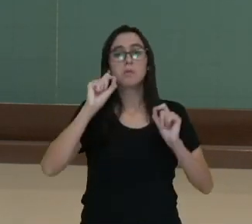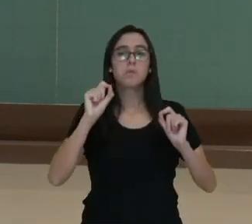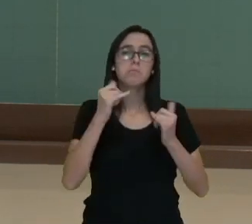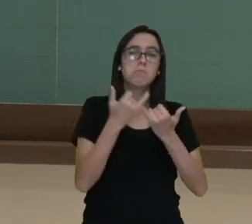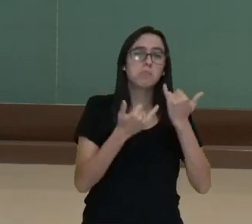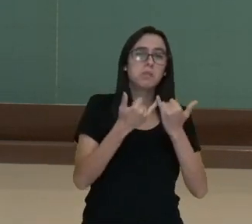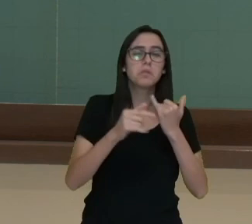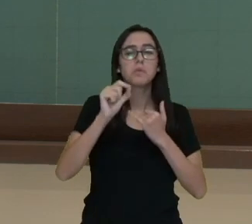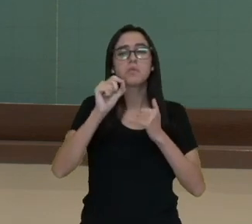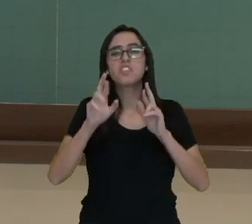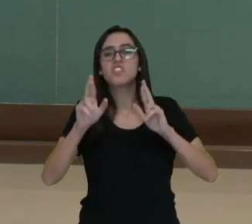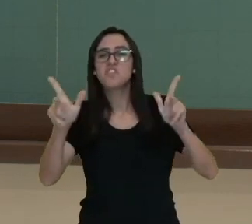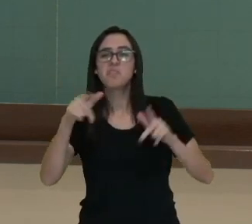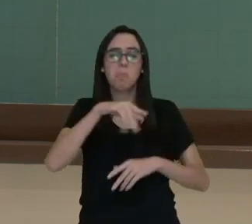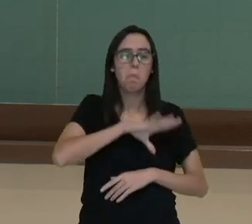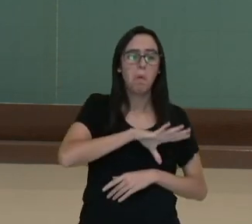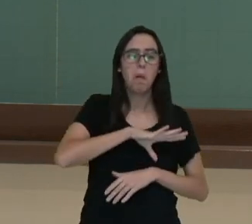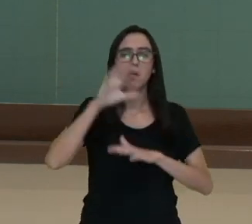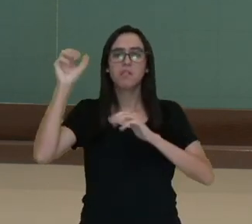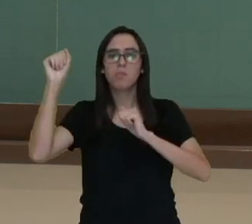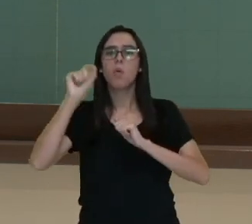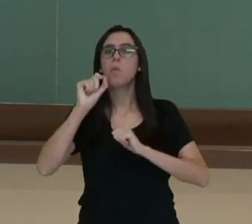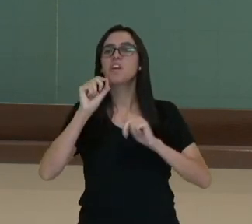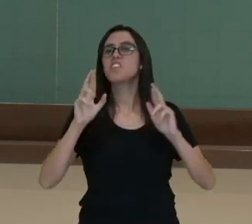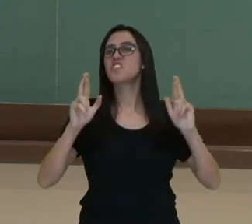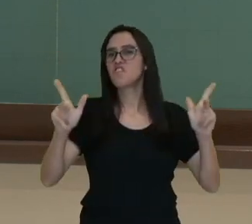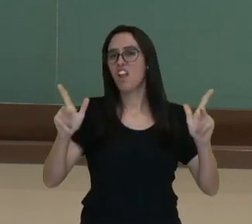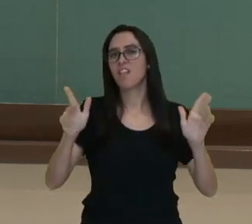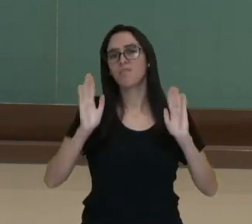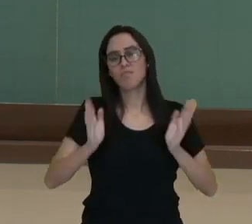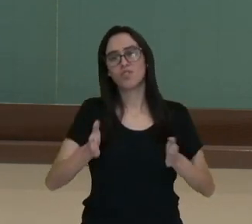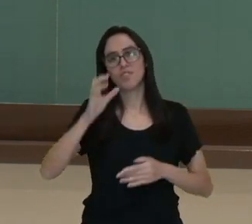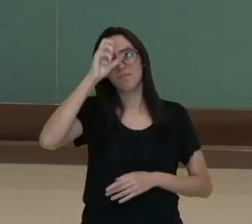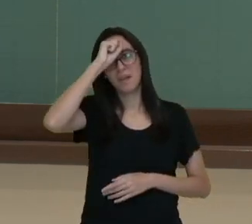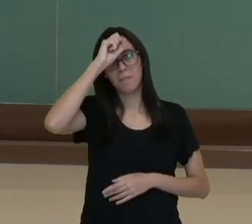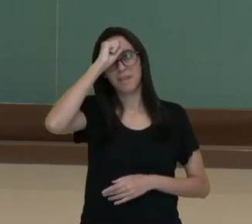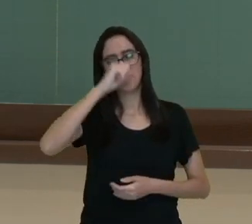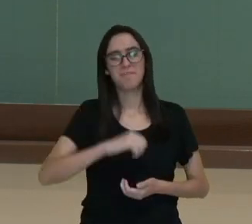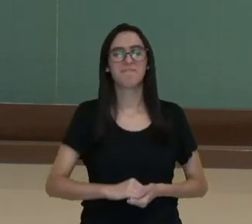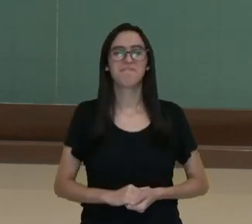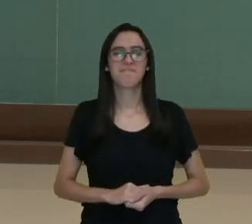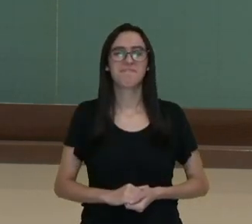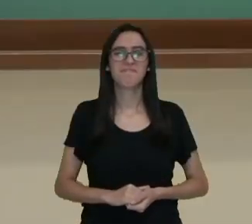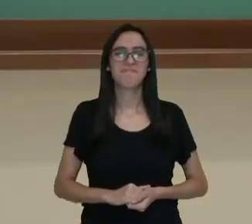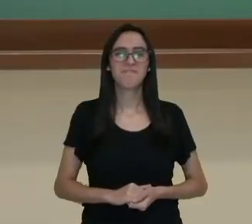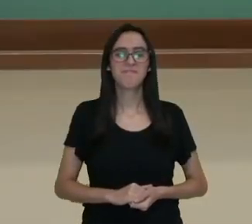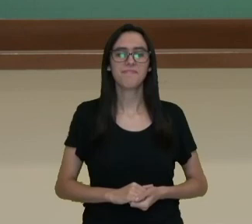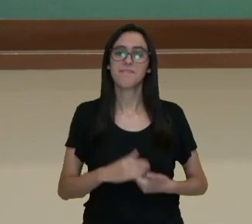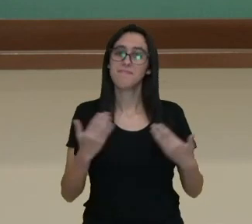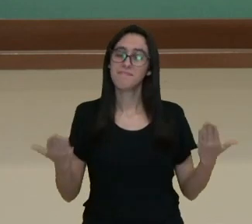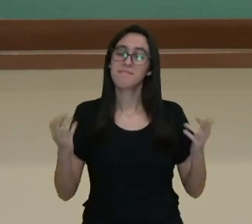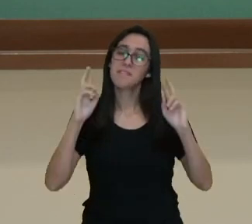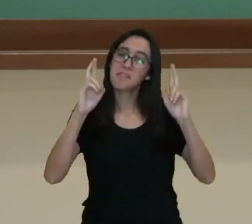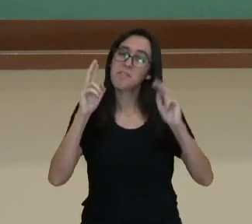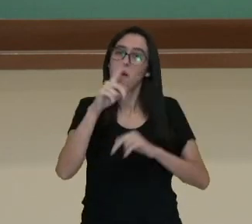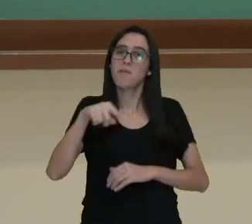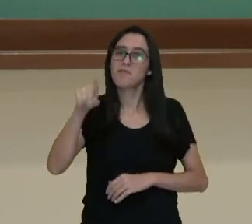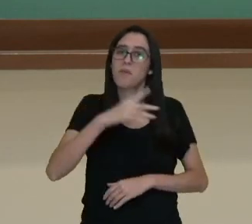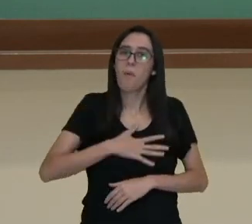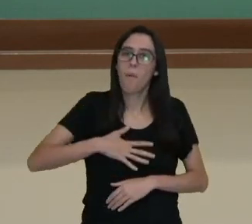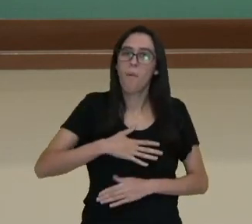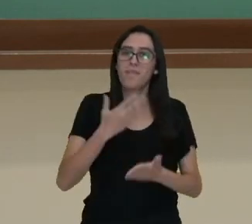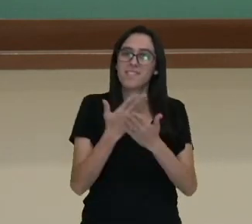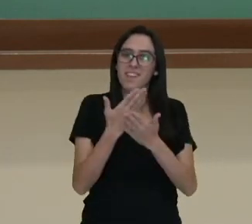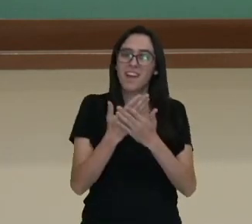diferenças dos sons entre a língua espanhola e a língua materna. Ok? Eu espero que vocês tenham